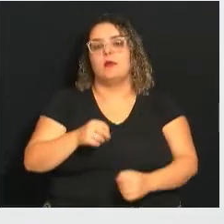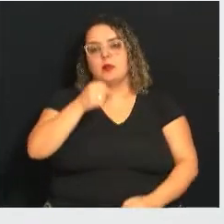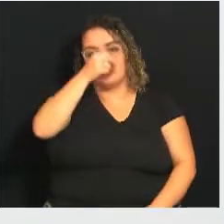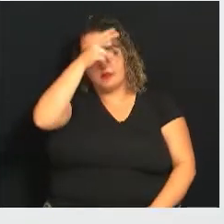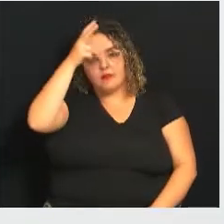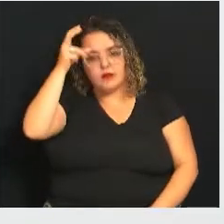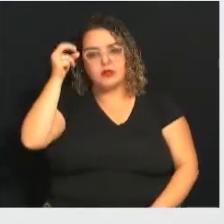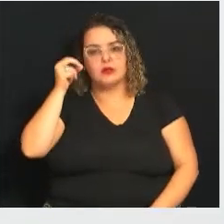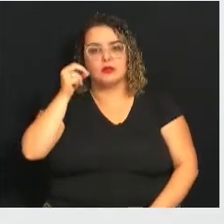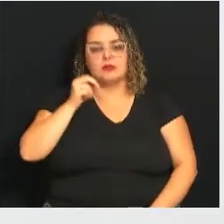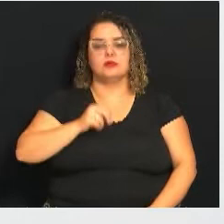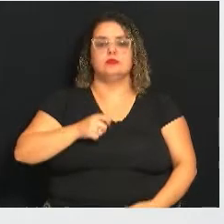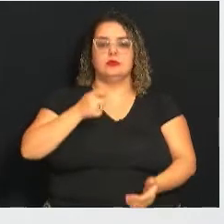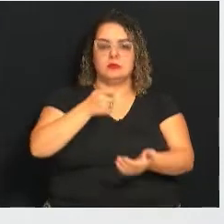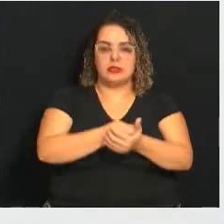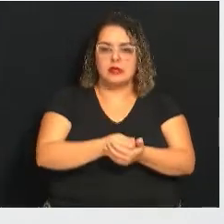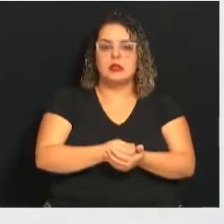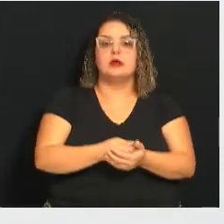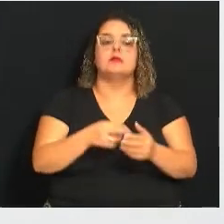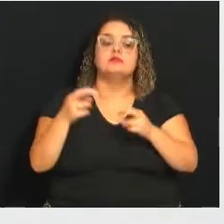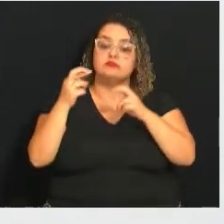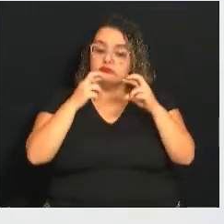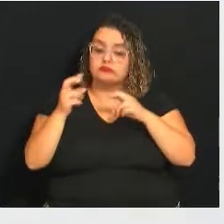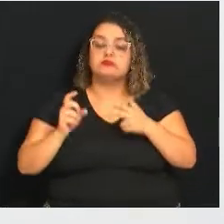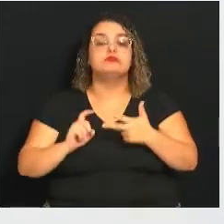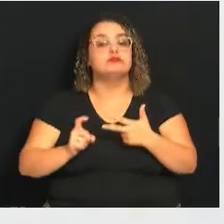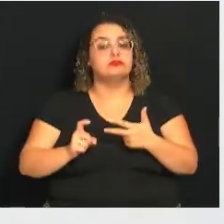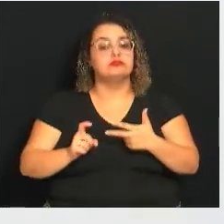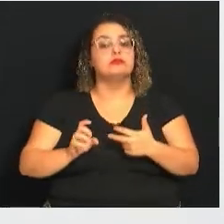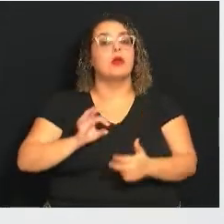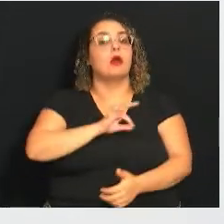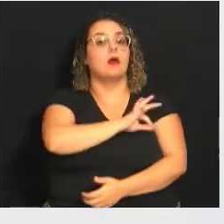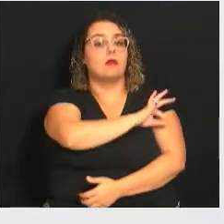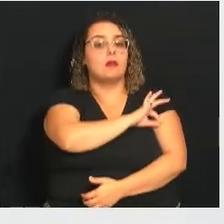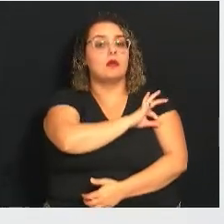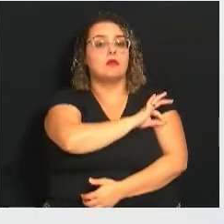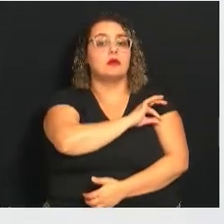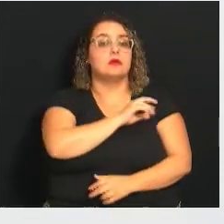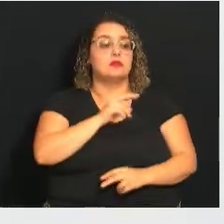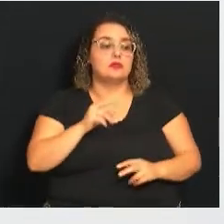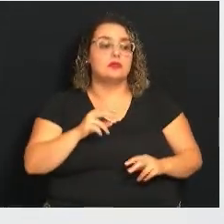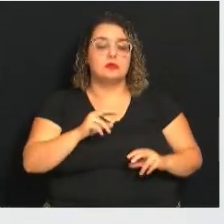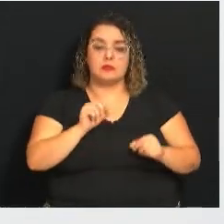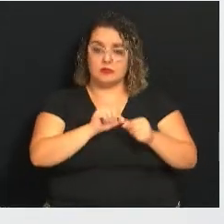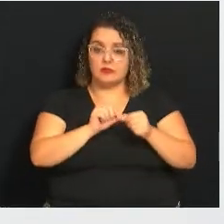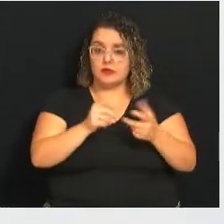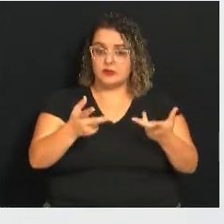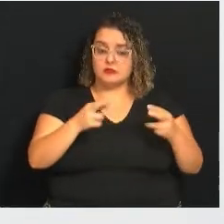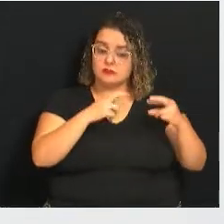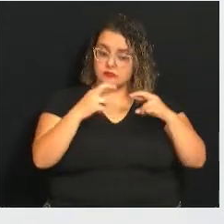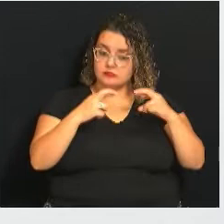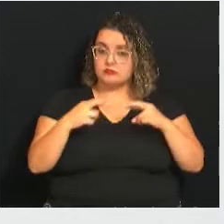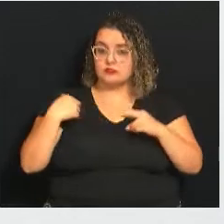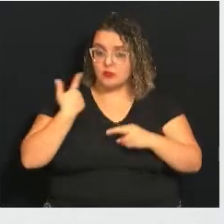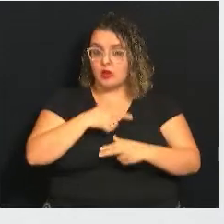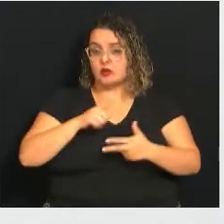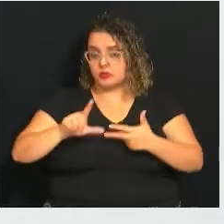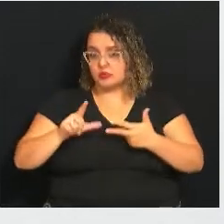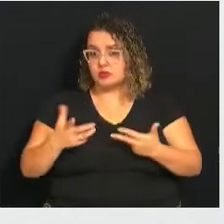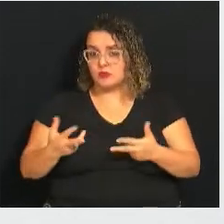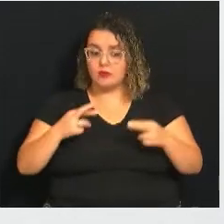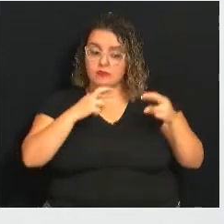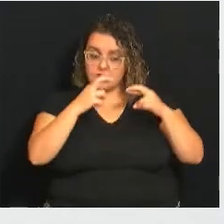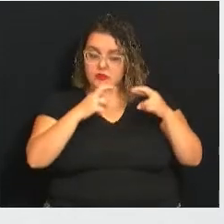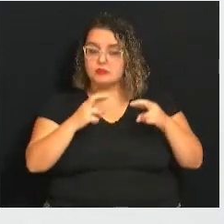acompanhando e fiscalizando o Poder Executivo que a nossa for jogar ativa como Vereador e fiscalizar O Poder Executivo estarei